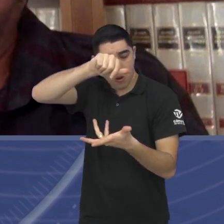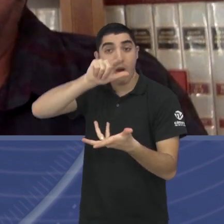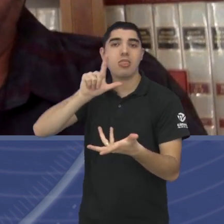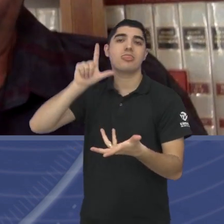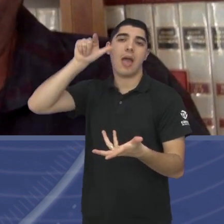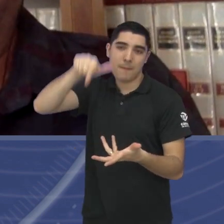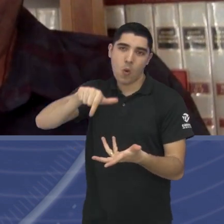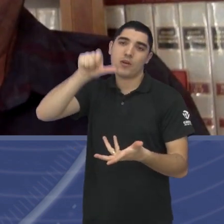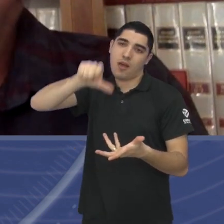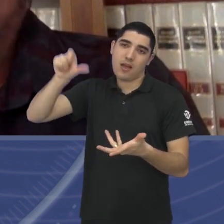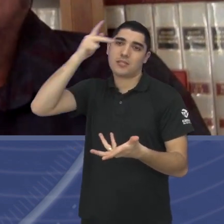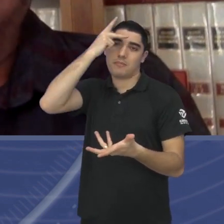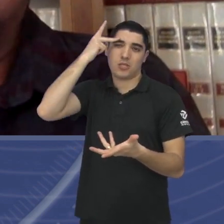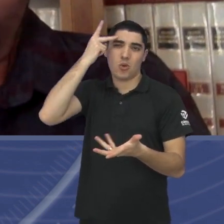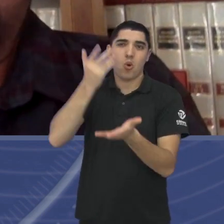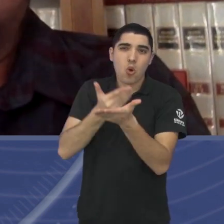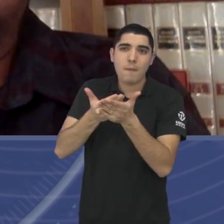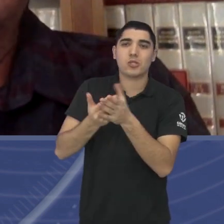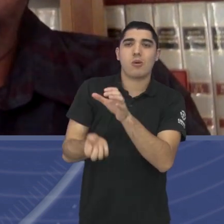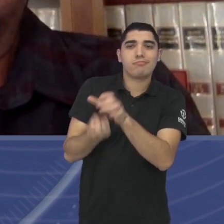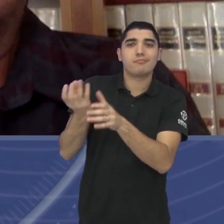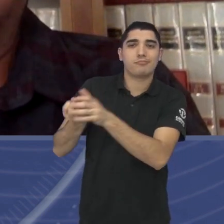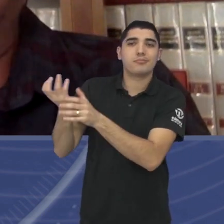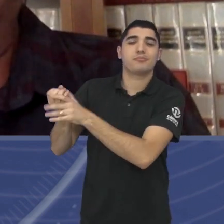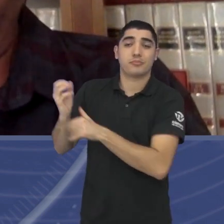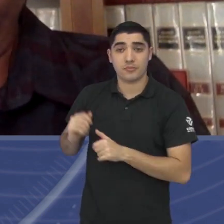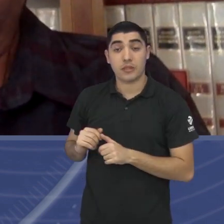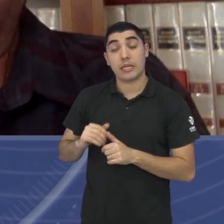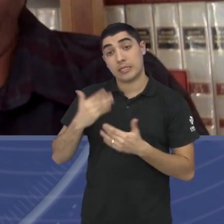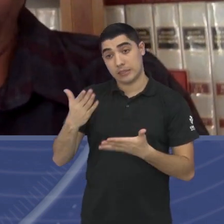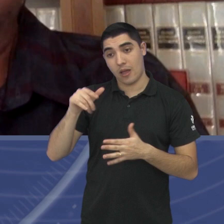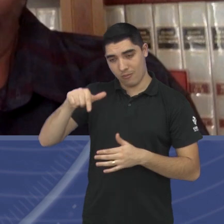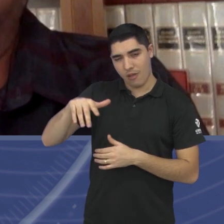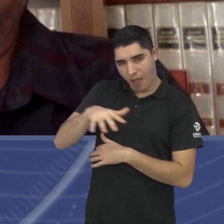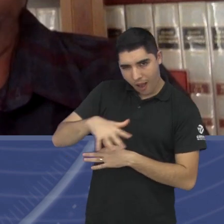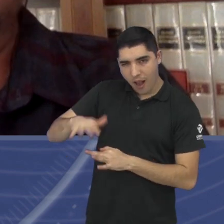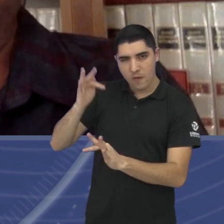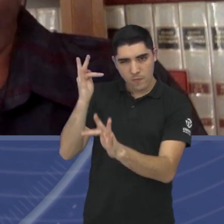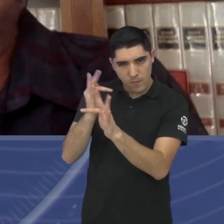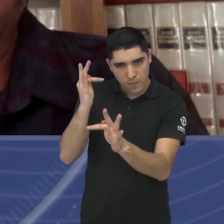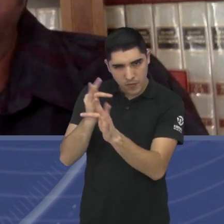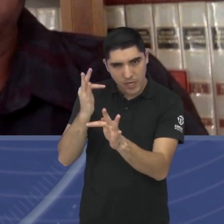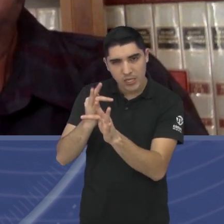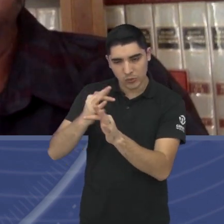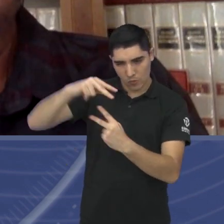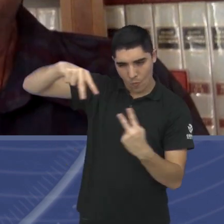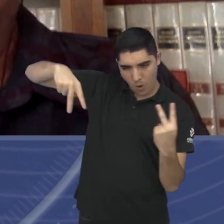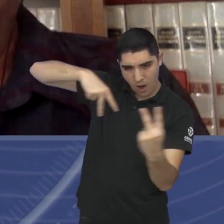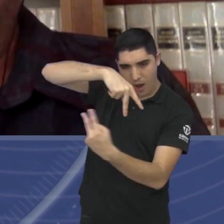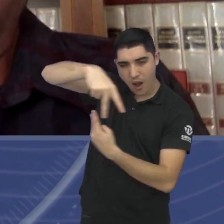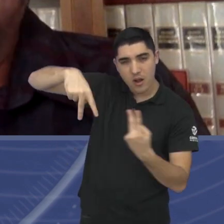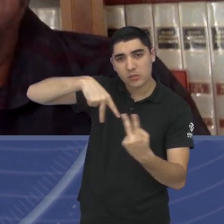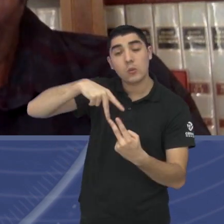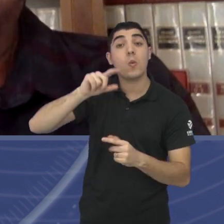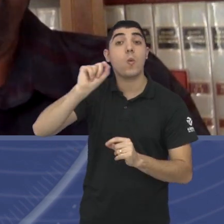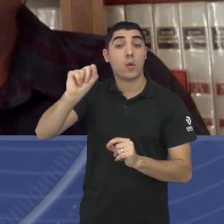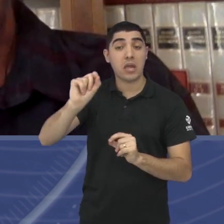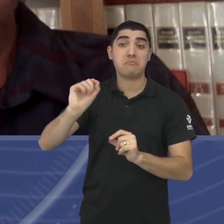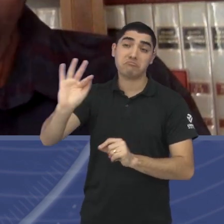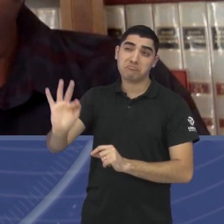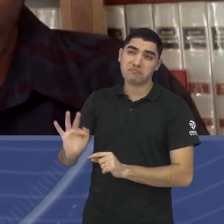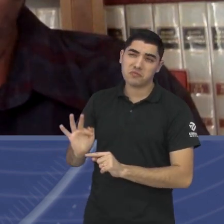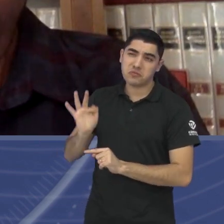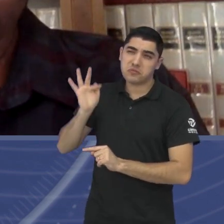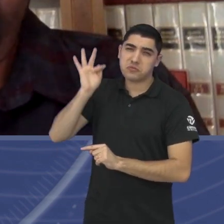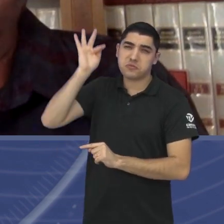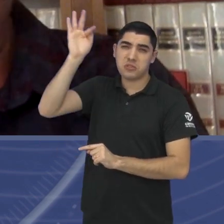da Terra. E, de qualquer maneira, o que vai acontecer em termos astrofísicos é que, em um